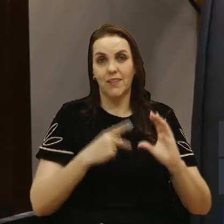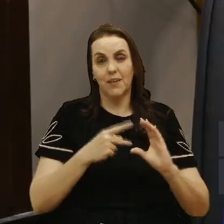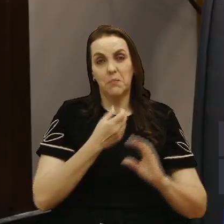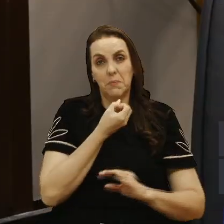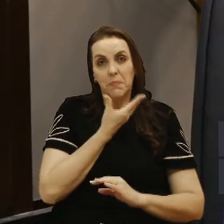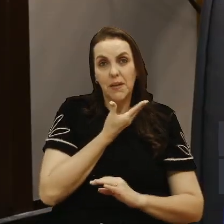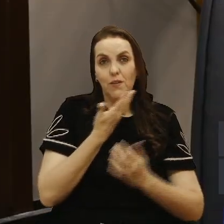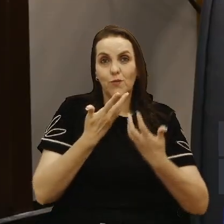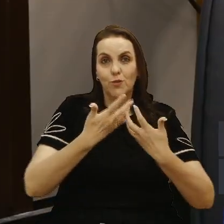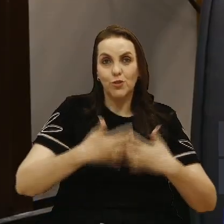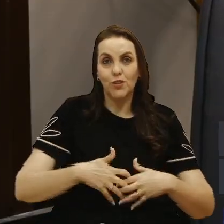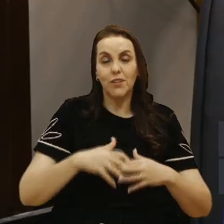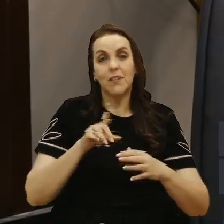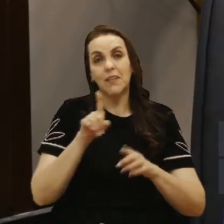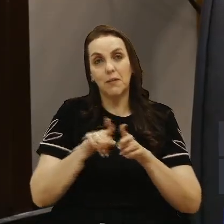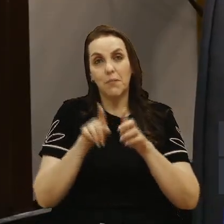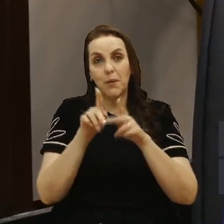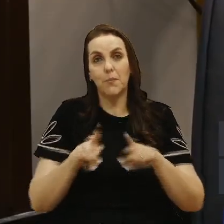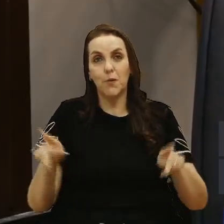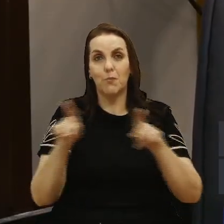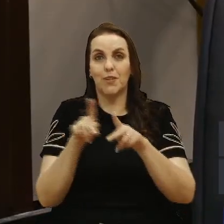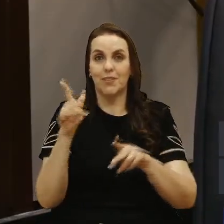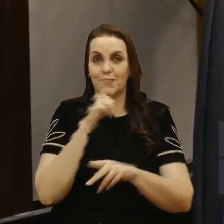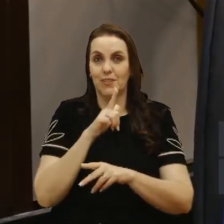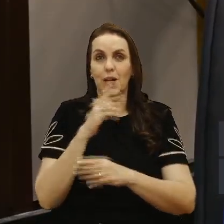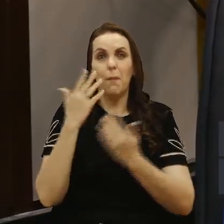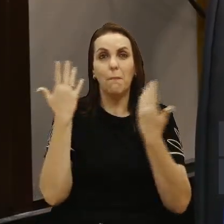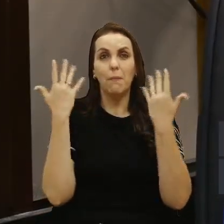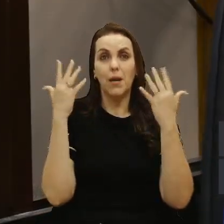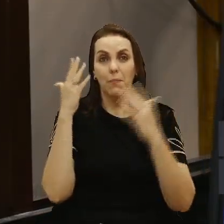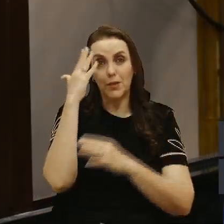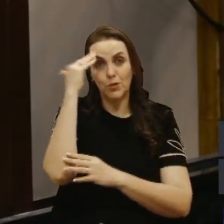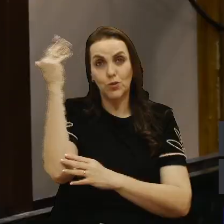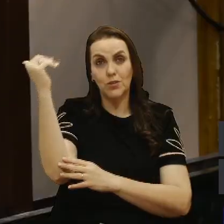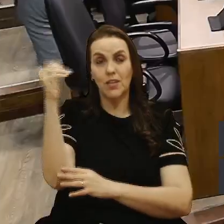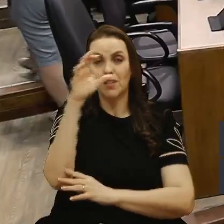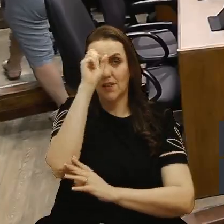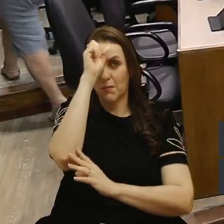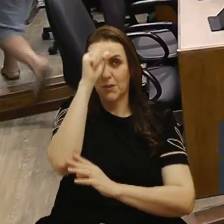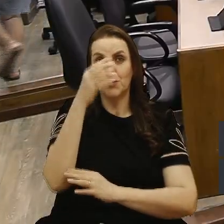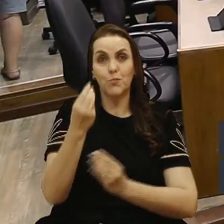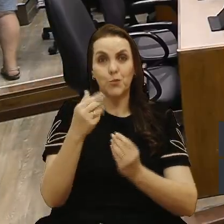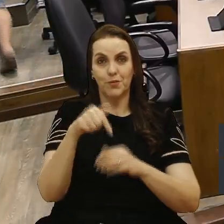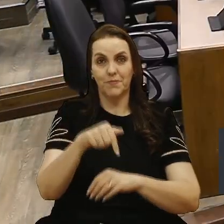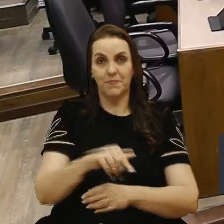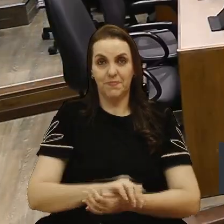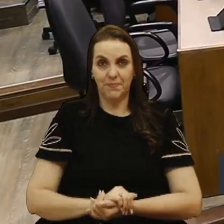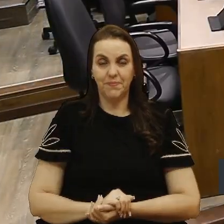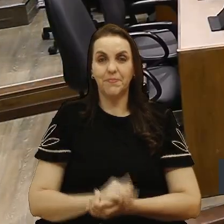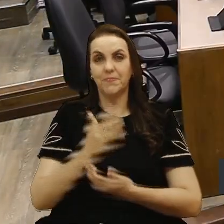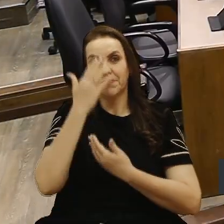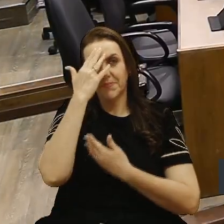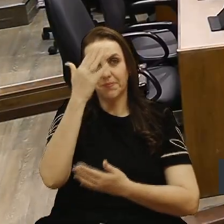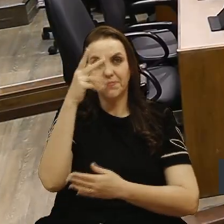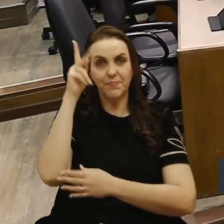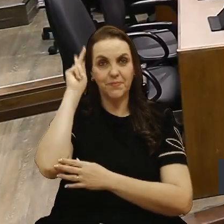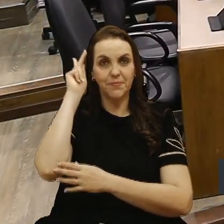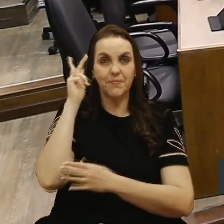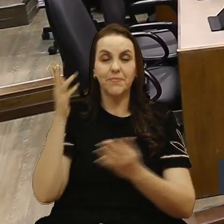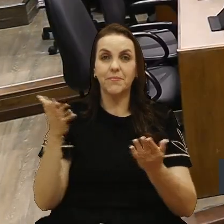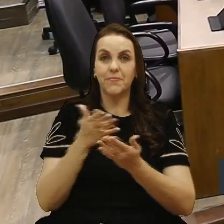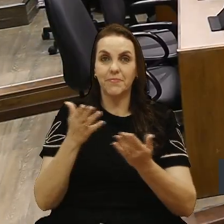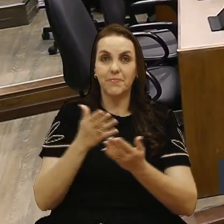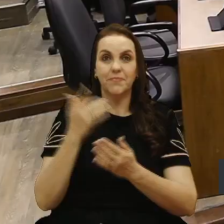vão surgir também para a população. Então, parabéns e desejo sucesso para o senhor. Aprendi muito aqui. Obrigado, vereador Iago. Vereadora Andressa Marques